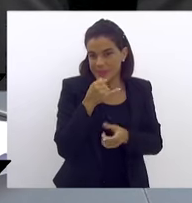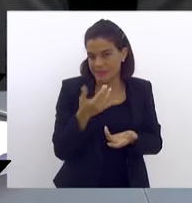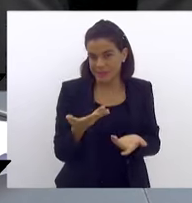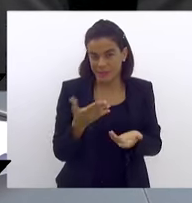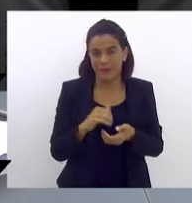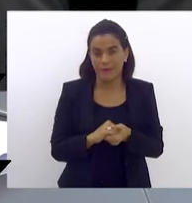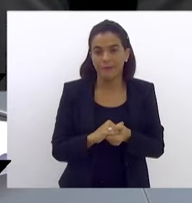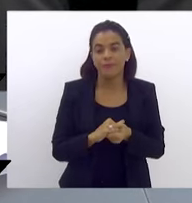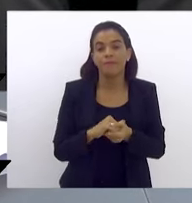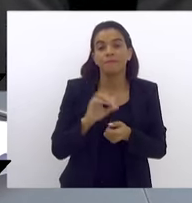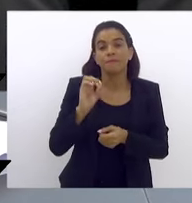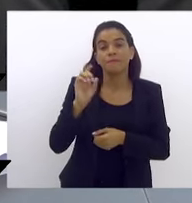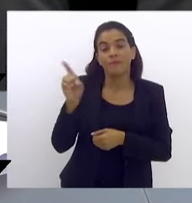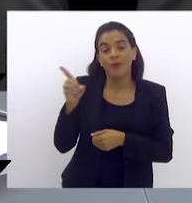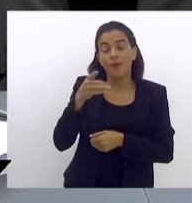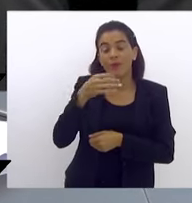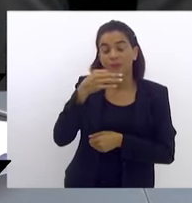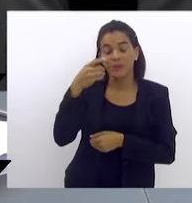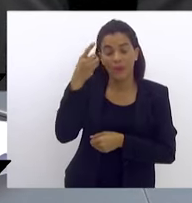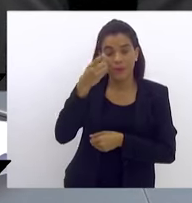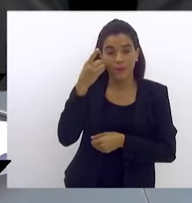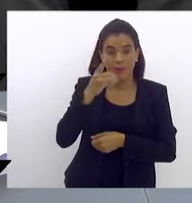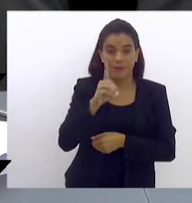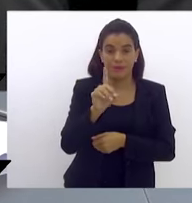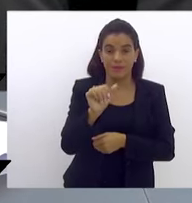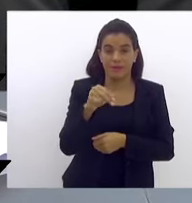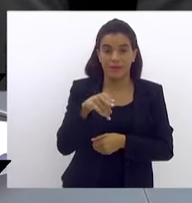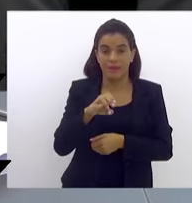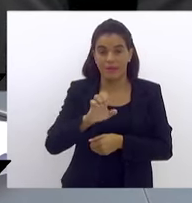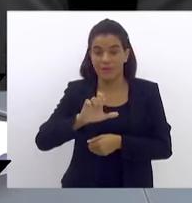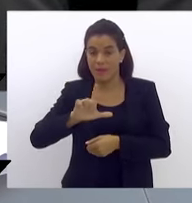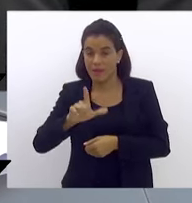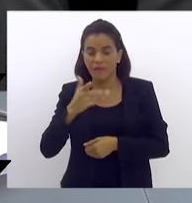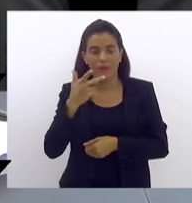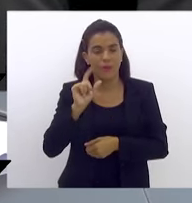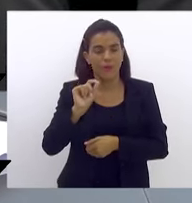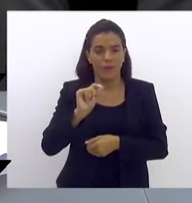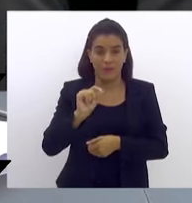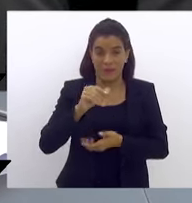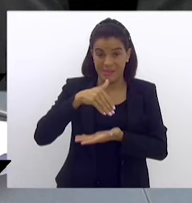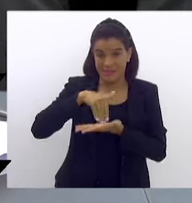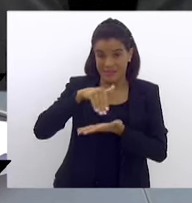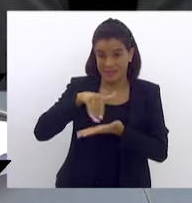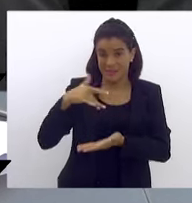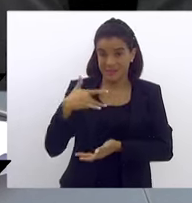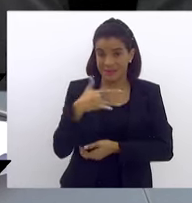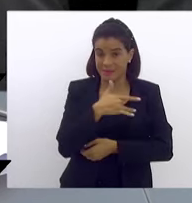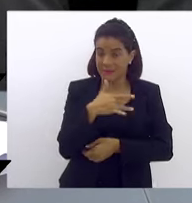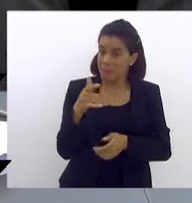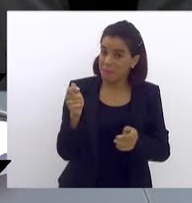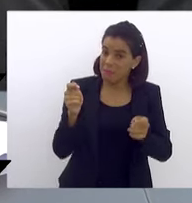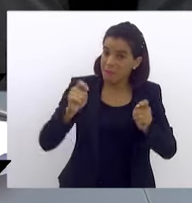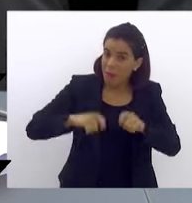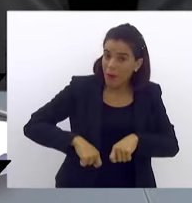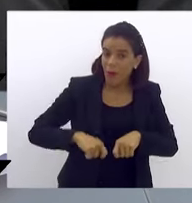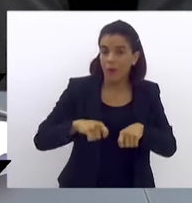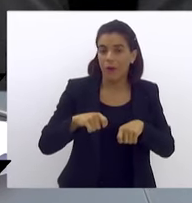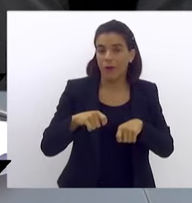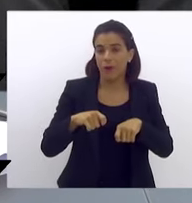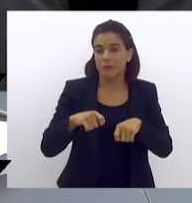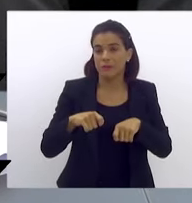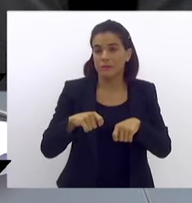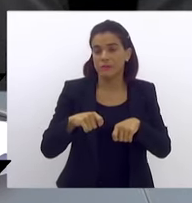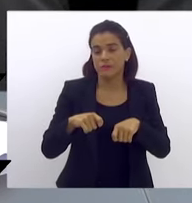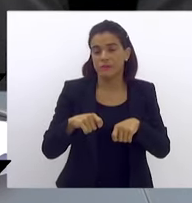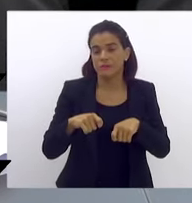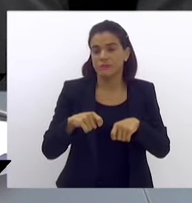Daniel liberon é que o a secretaria de saúde possa né